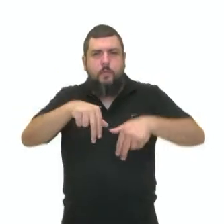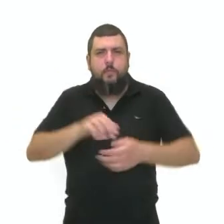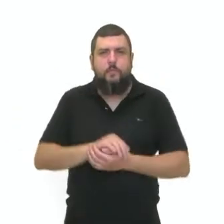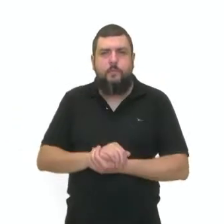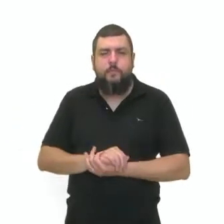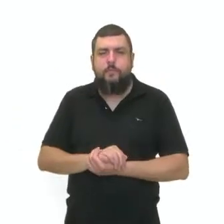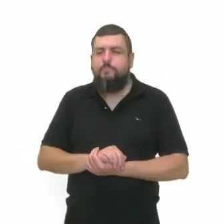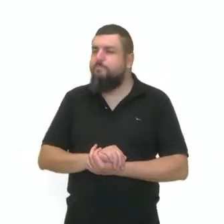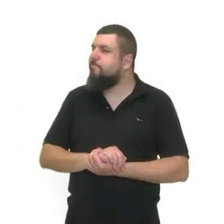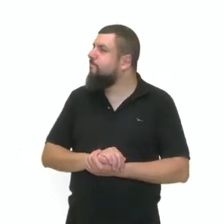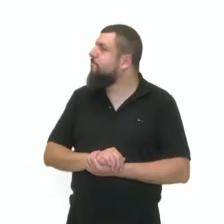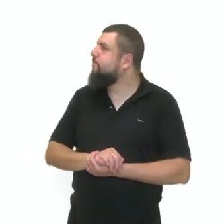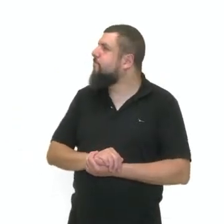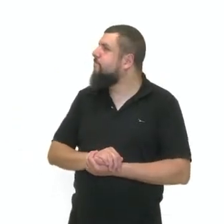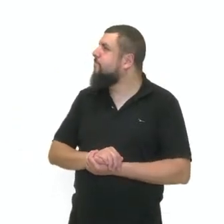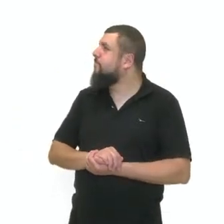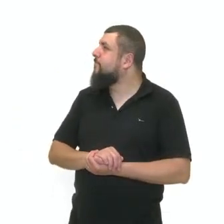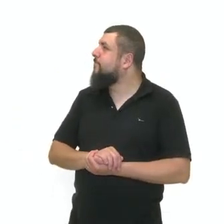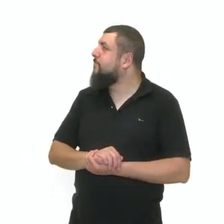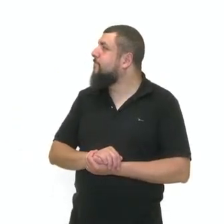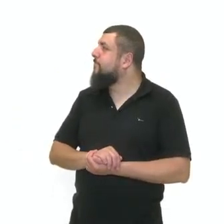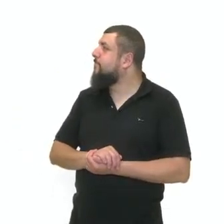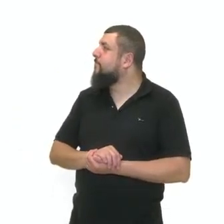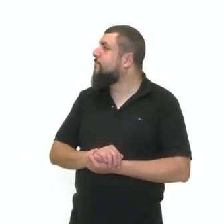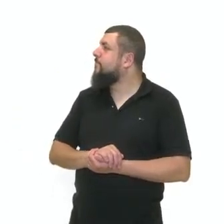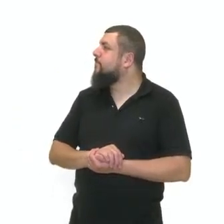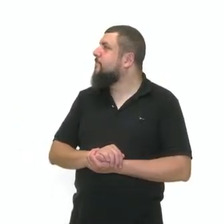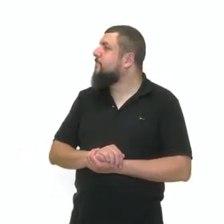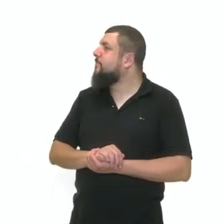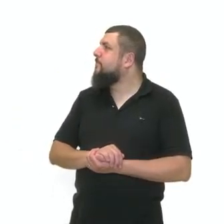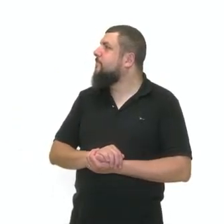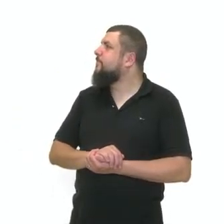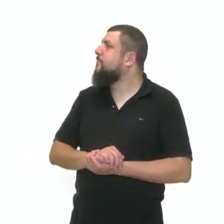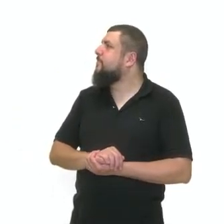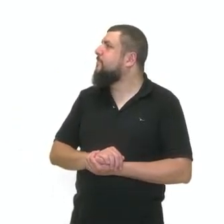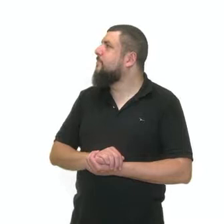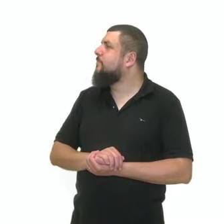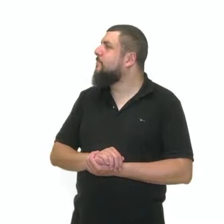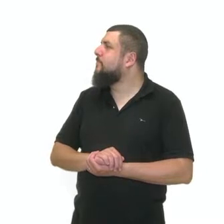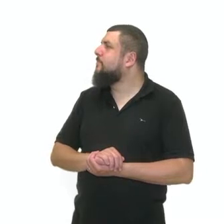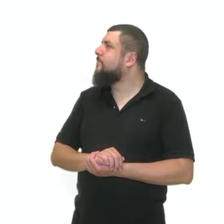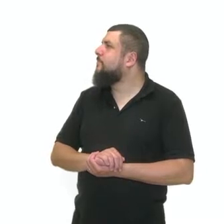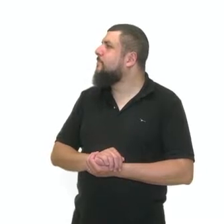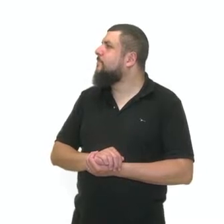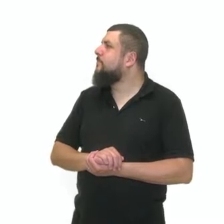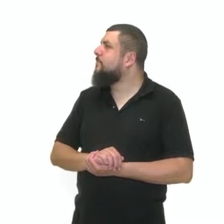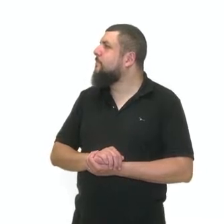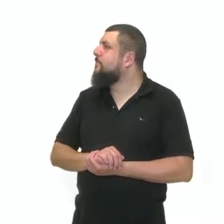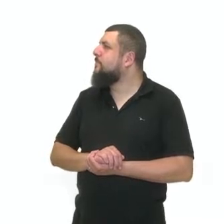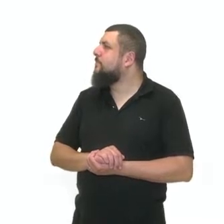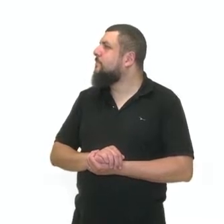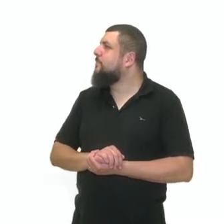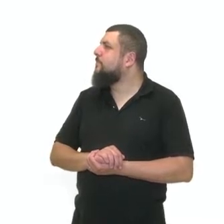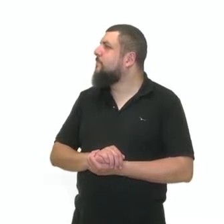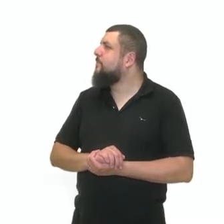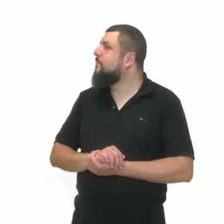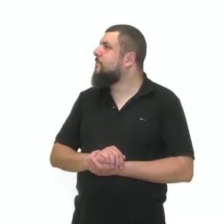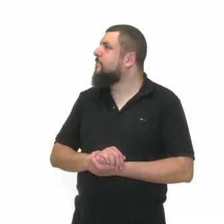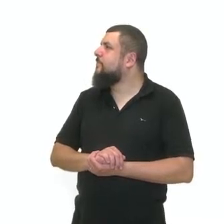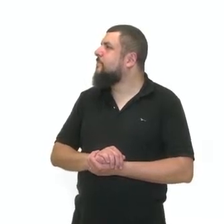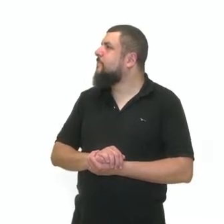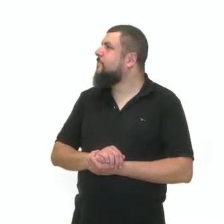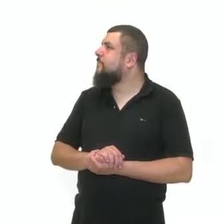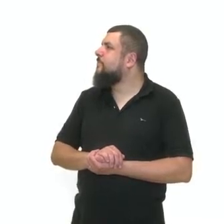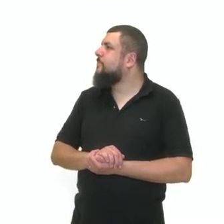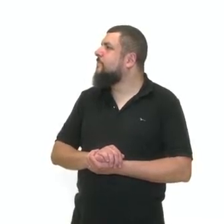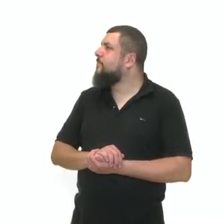Se necessário, ele pode substituir o mestre. Quem está dançando na roda geralmente acompanha a música com o canto. Seja em toda a